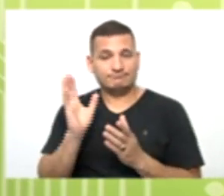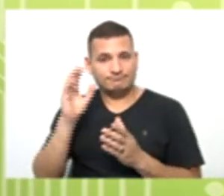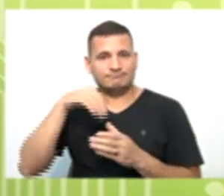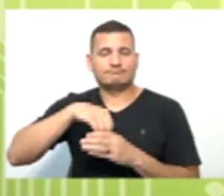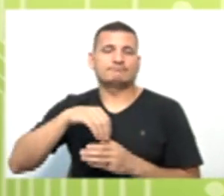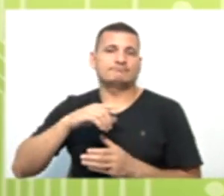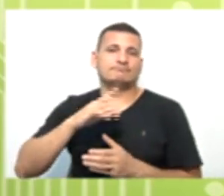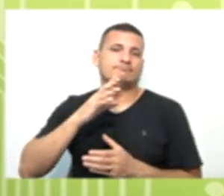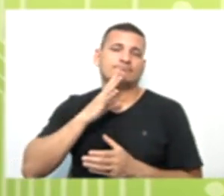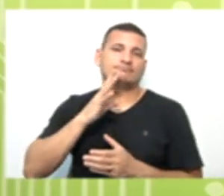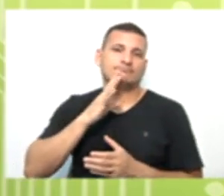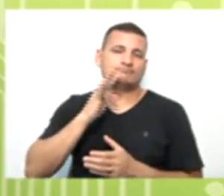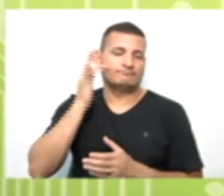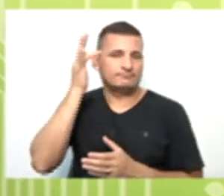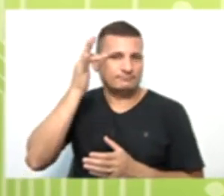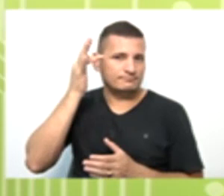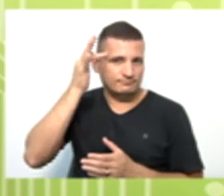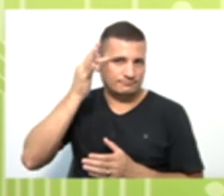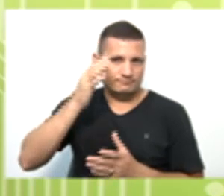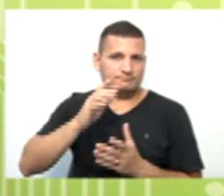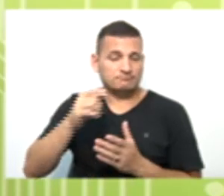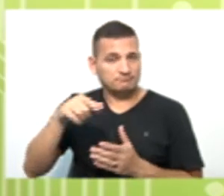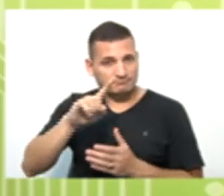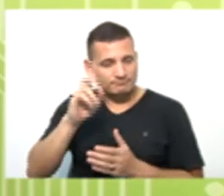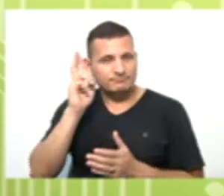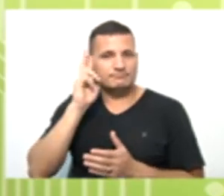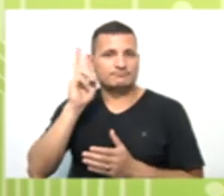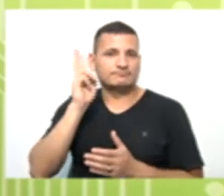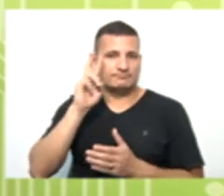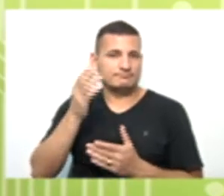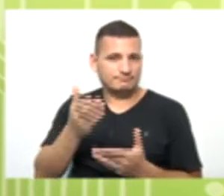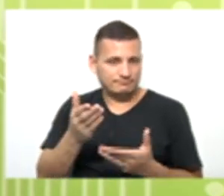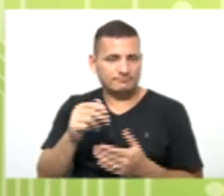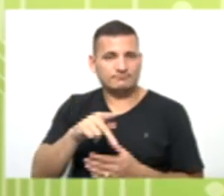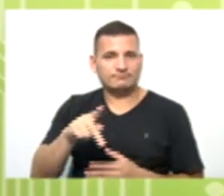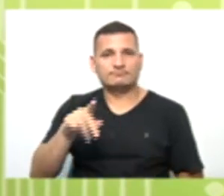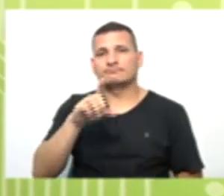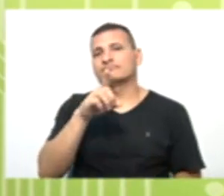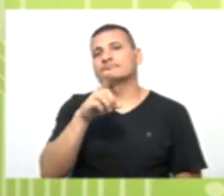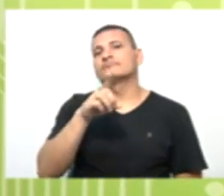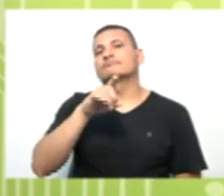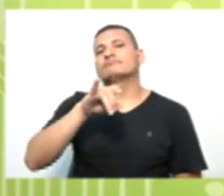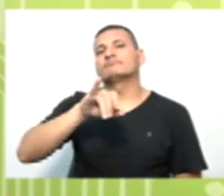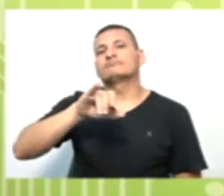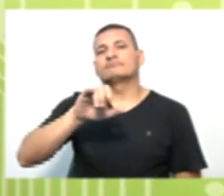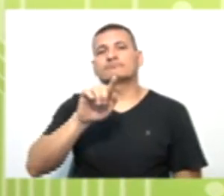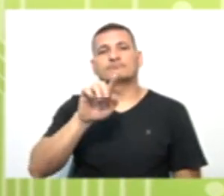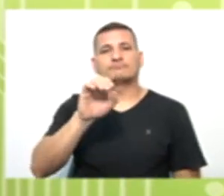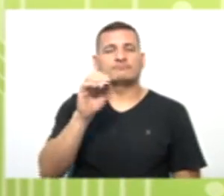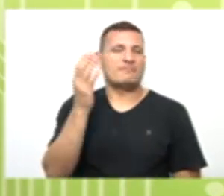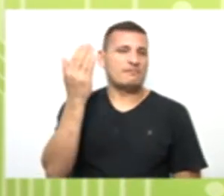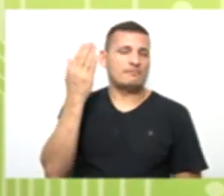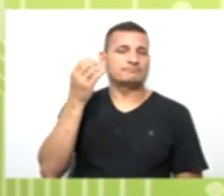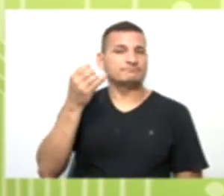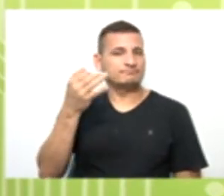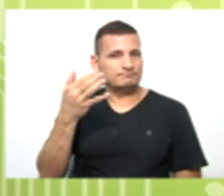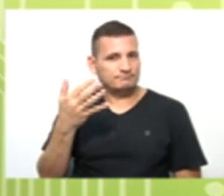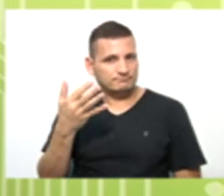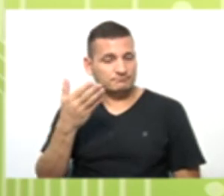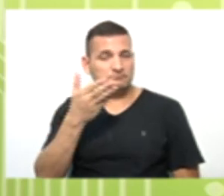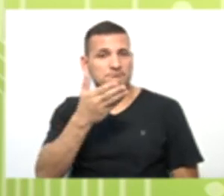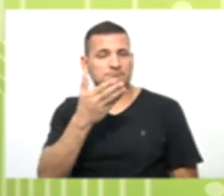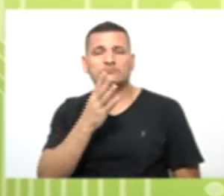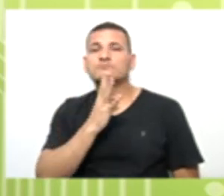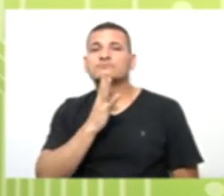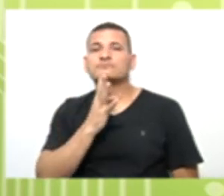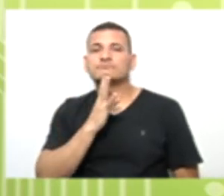de conhecimento filosófico. Vocês devem estar lembrados, né, que o professor Diego esteve aqui exemplificando muito bem esse tipo de